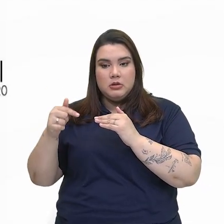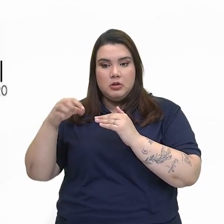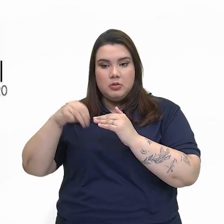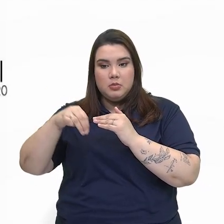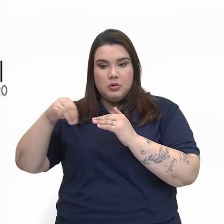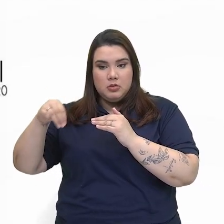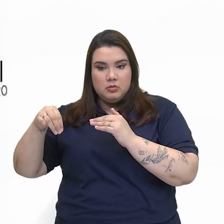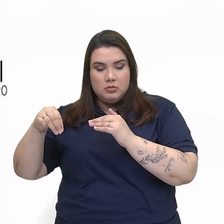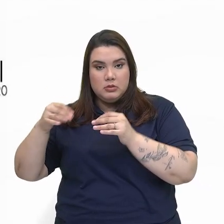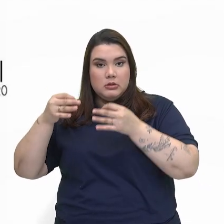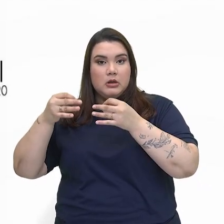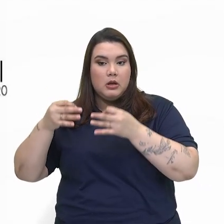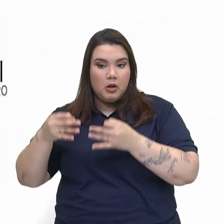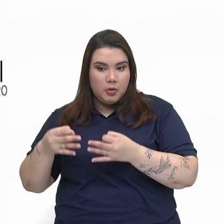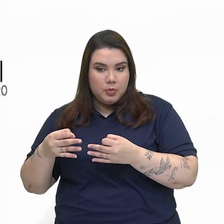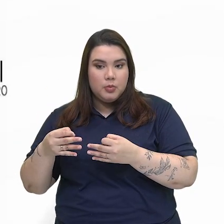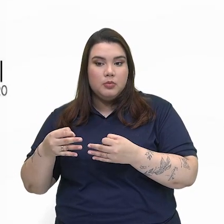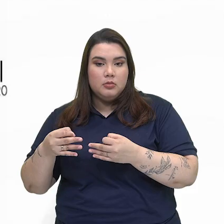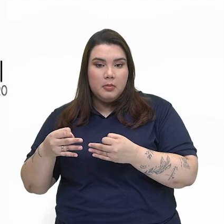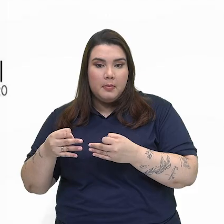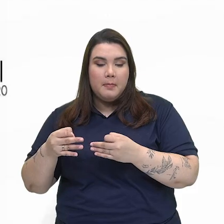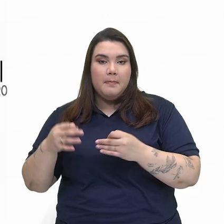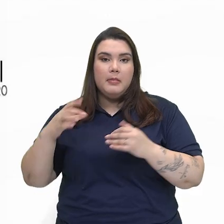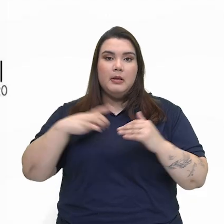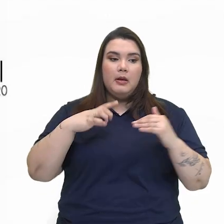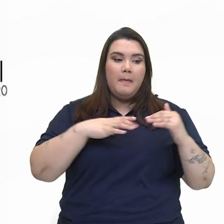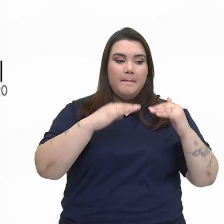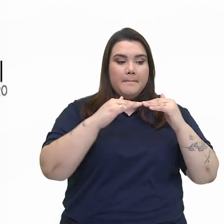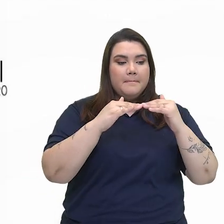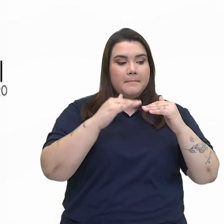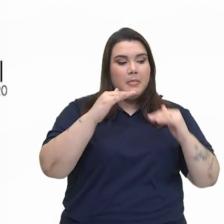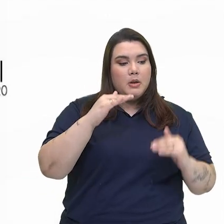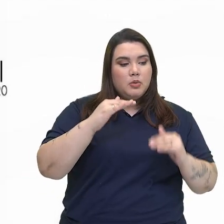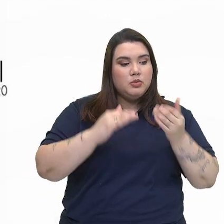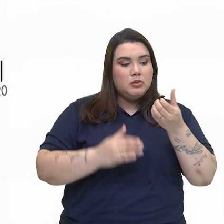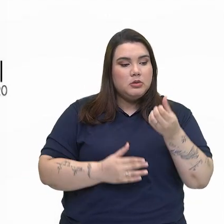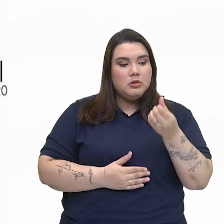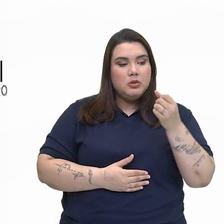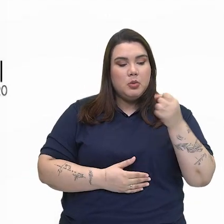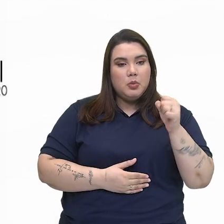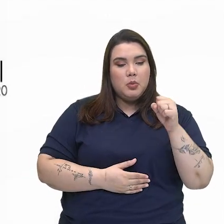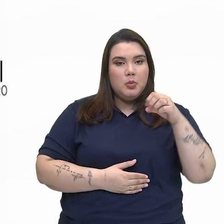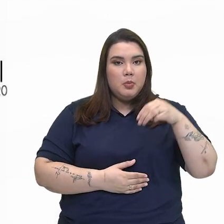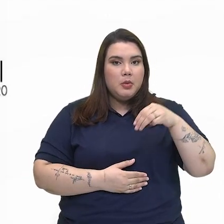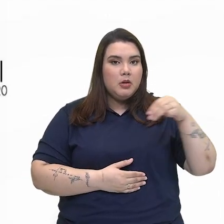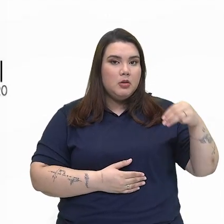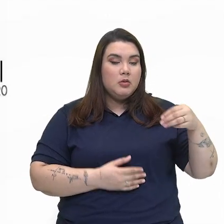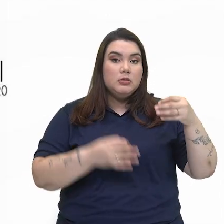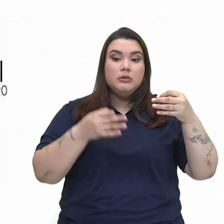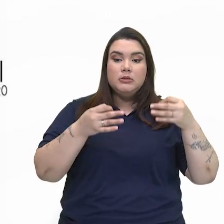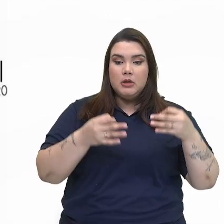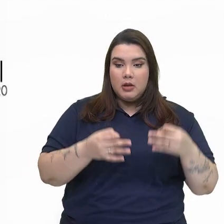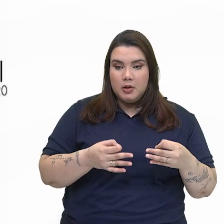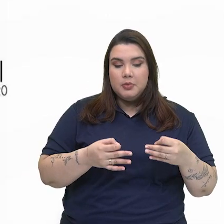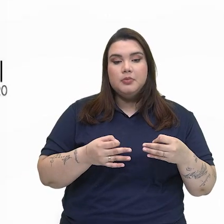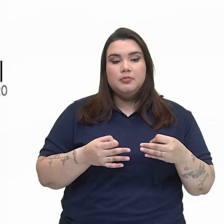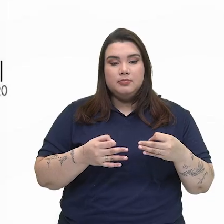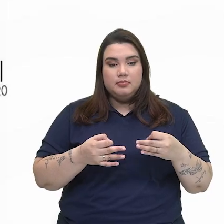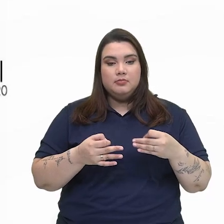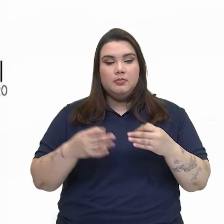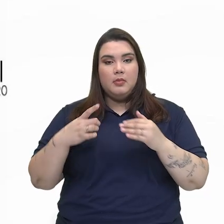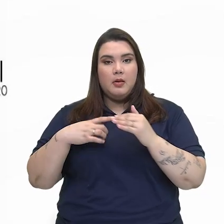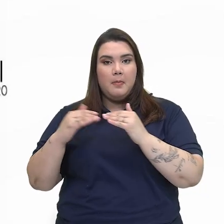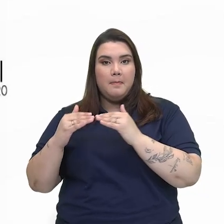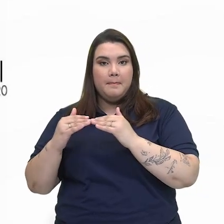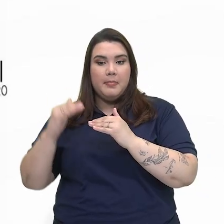com certeza, e tem menos que 68 milímetros, também com certeza. Ele passa um